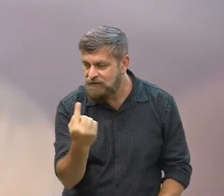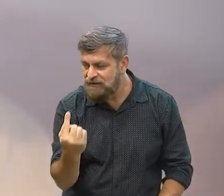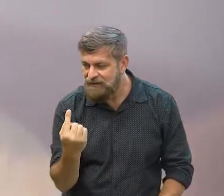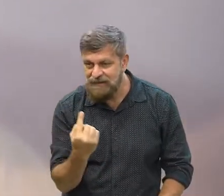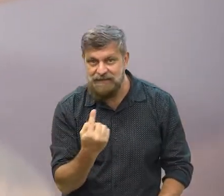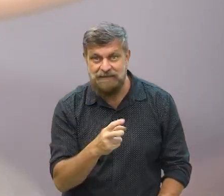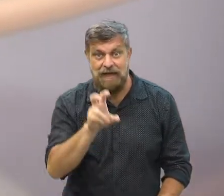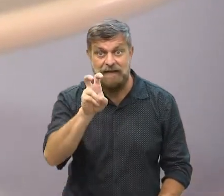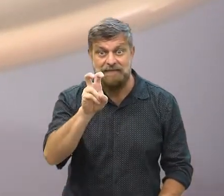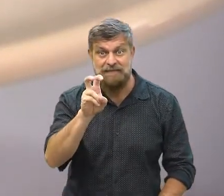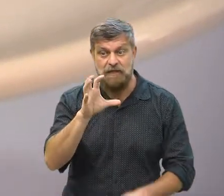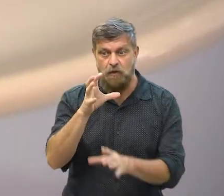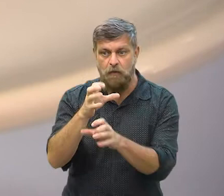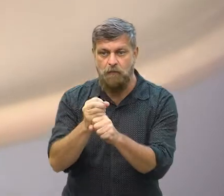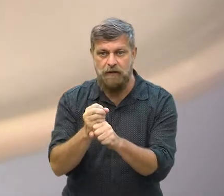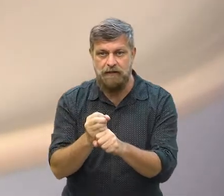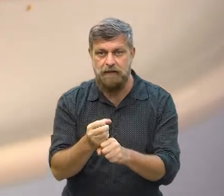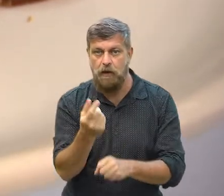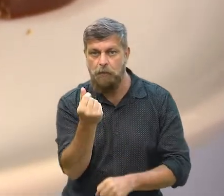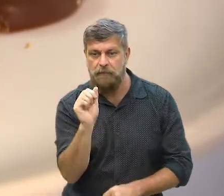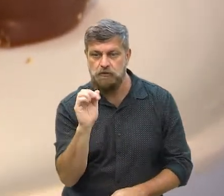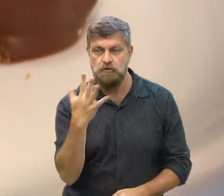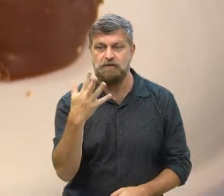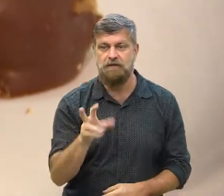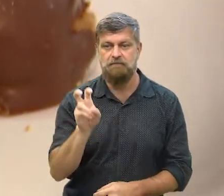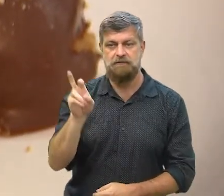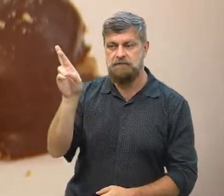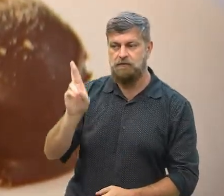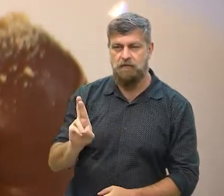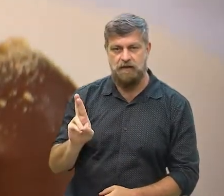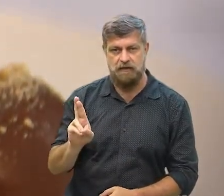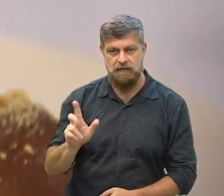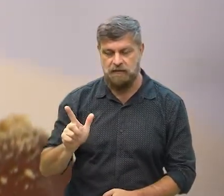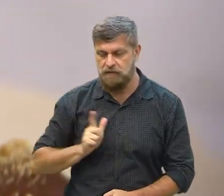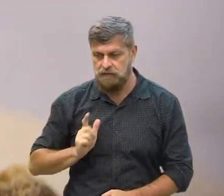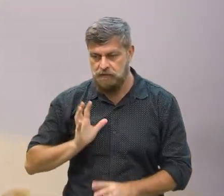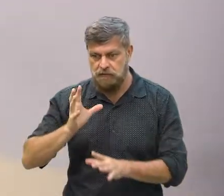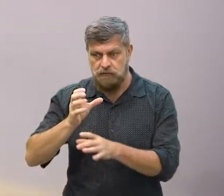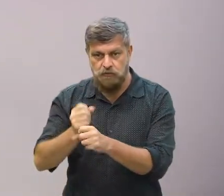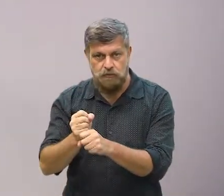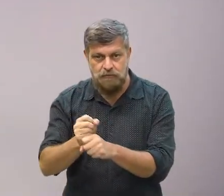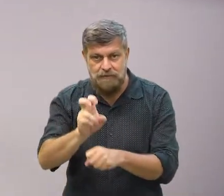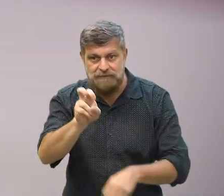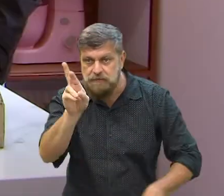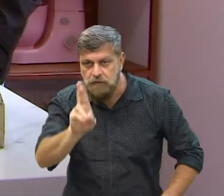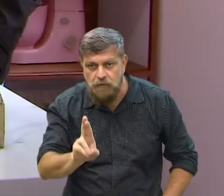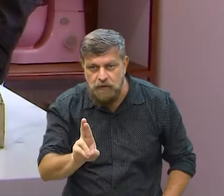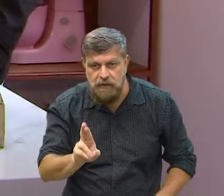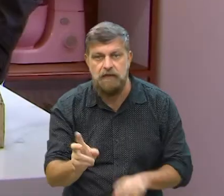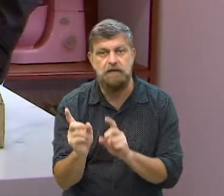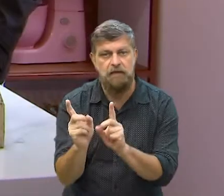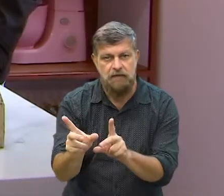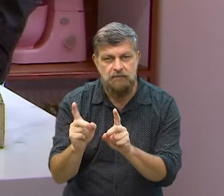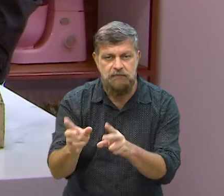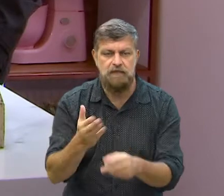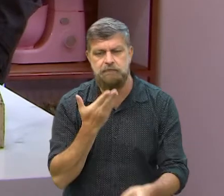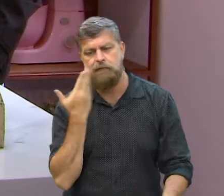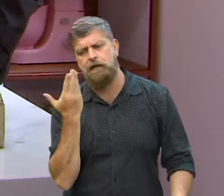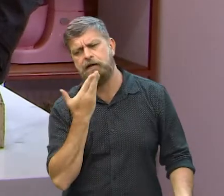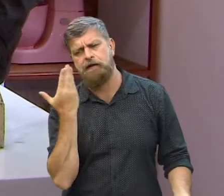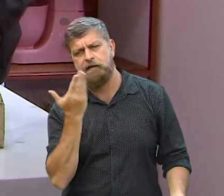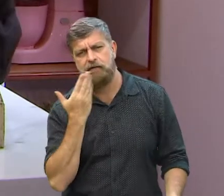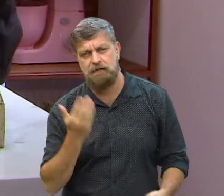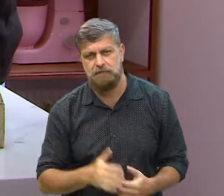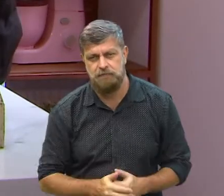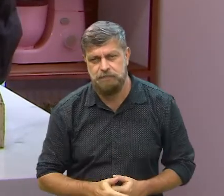Olha só. E a gente tem ali R$ 5 a receita total, né? E vende. E vende, E claro que vende.